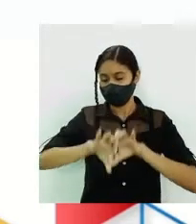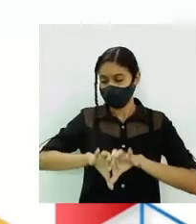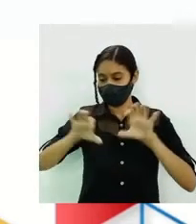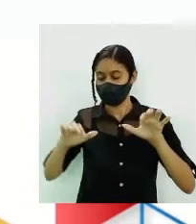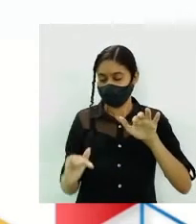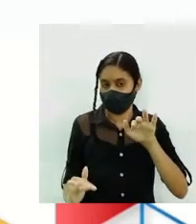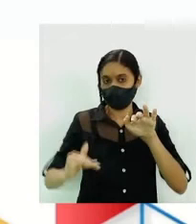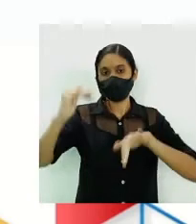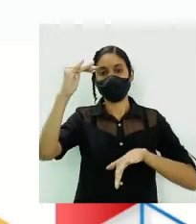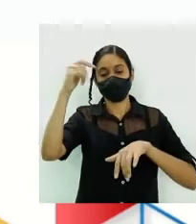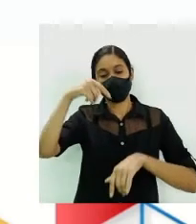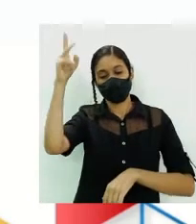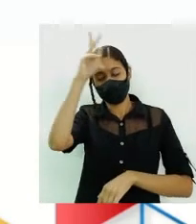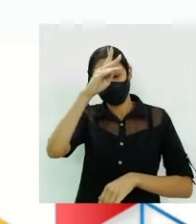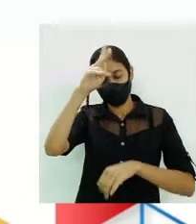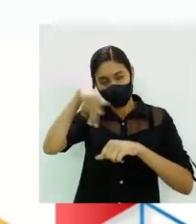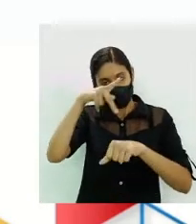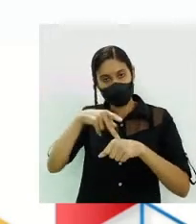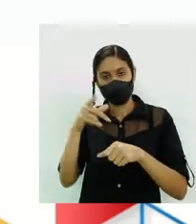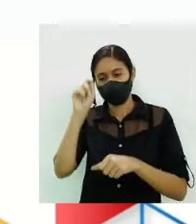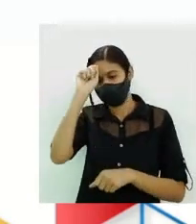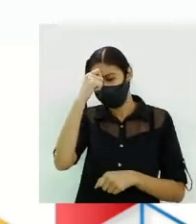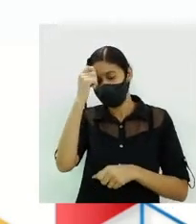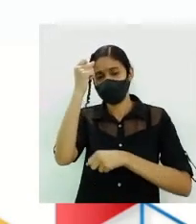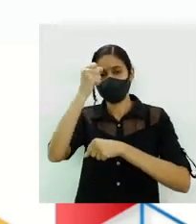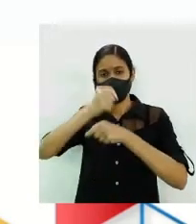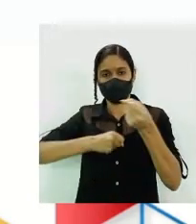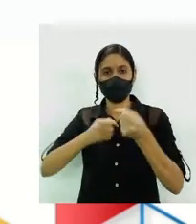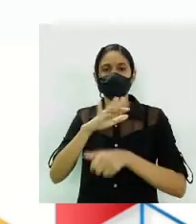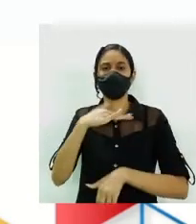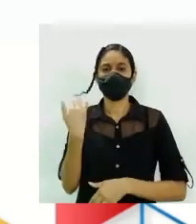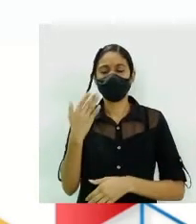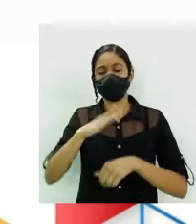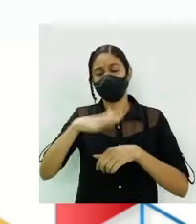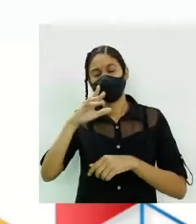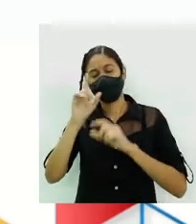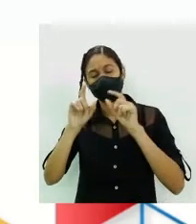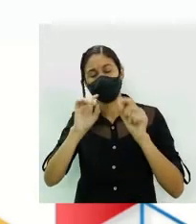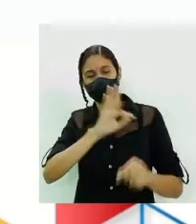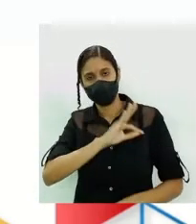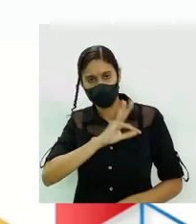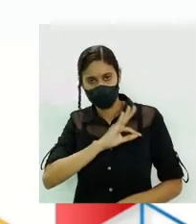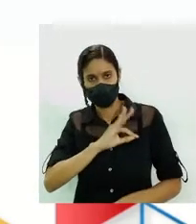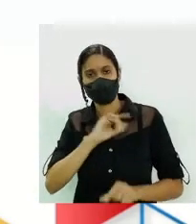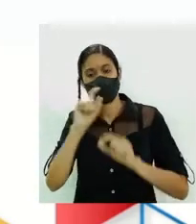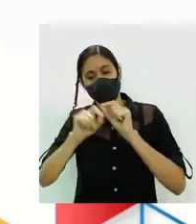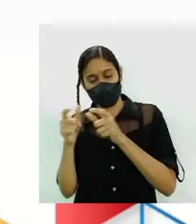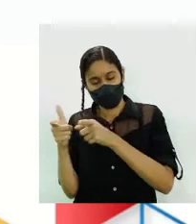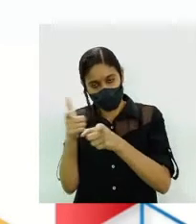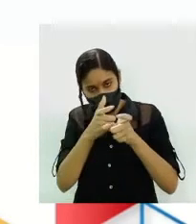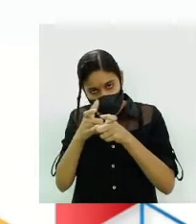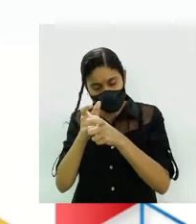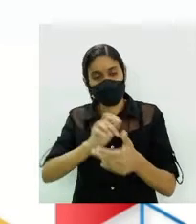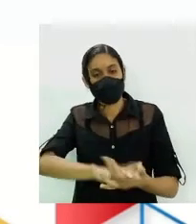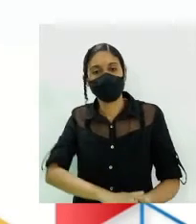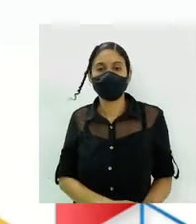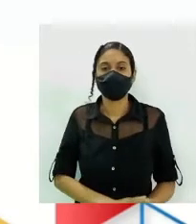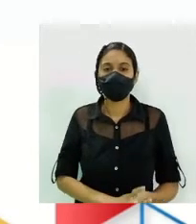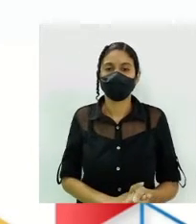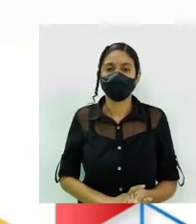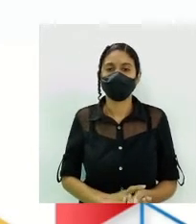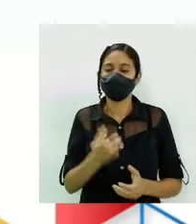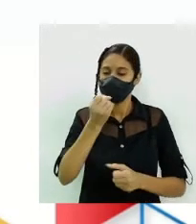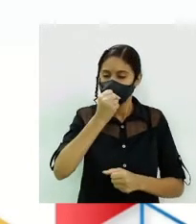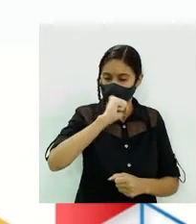país. Negros têm mais alta taxa de mortalidade pela polícia e seus fuzis. Auto de